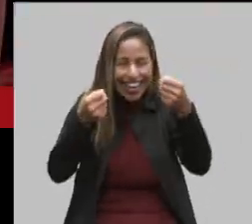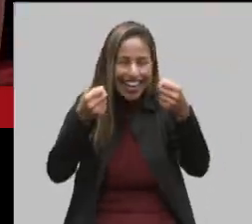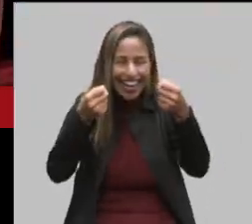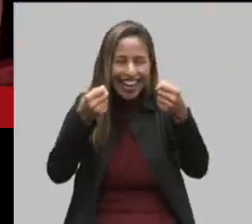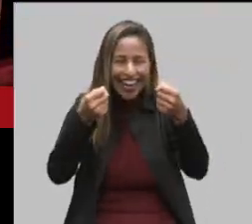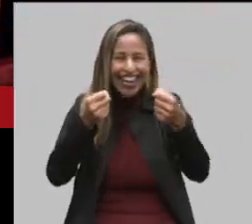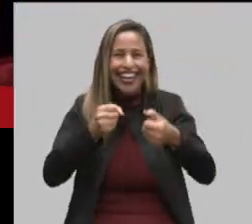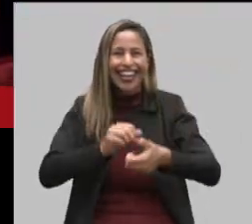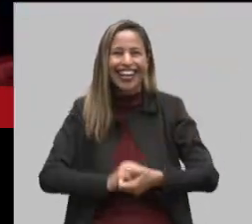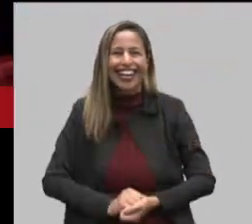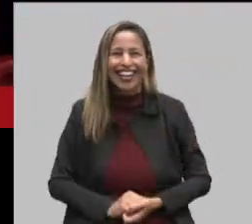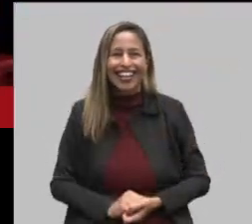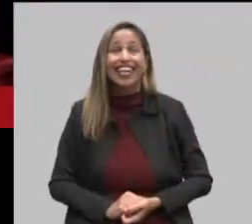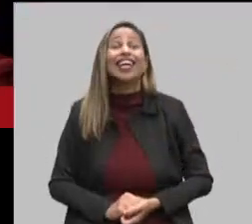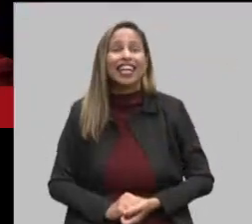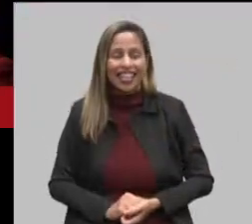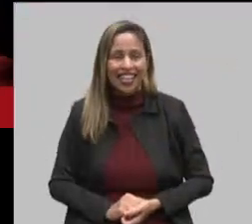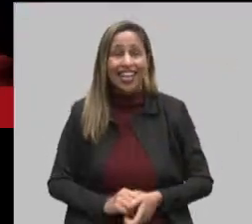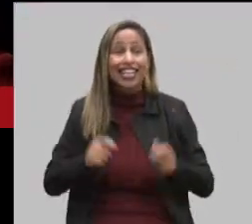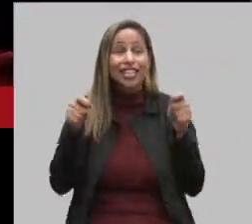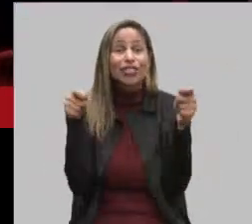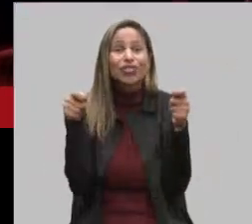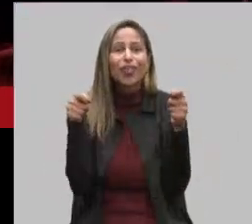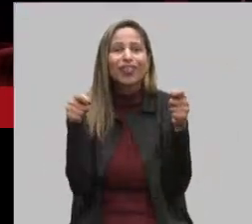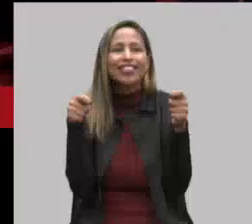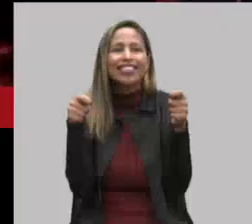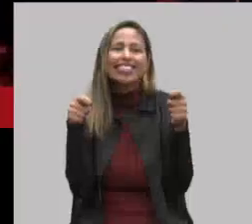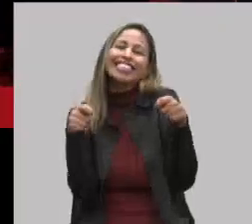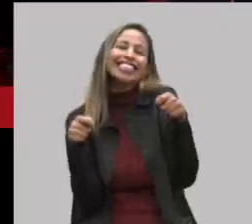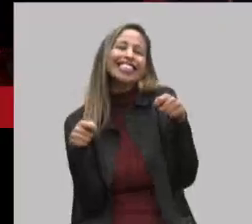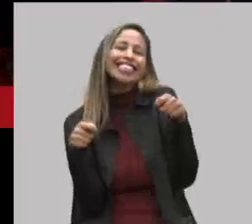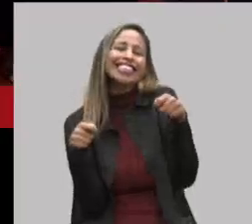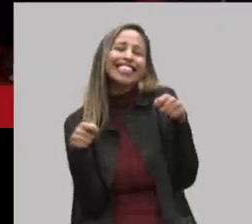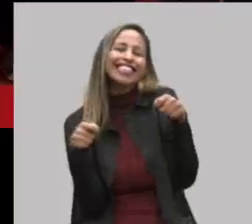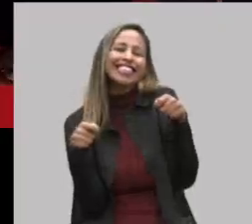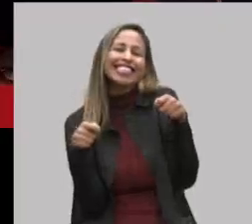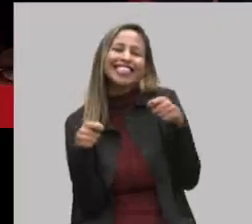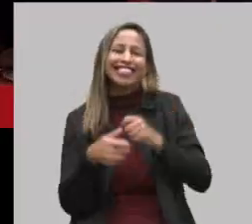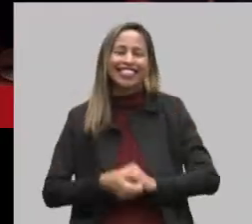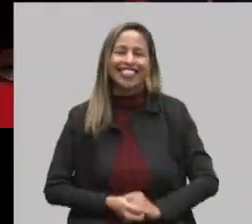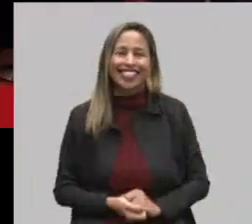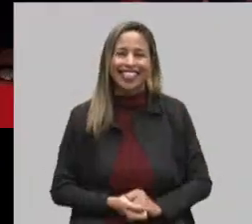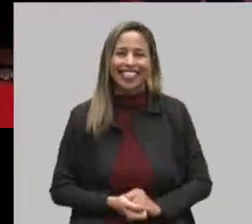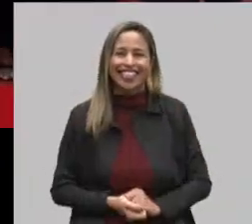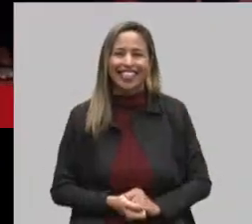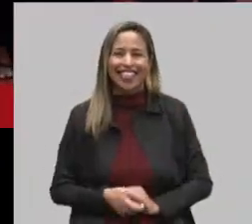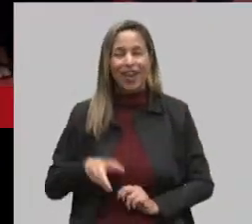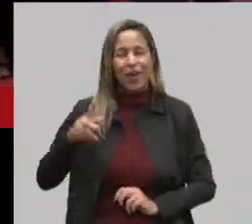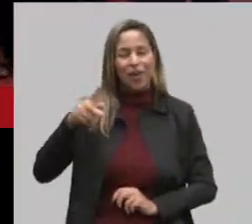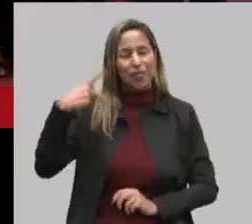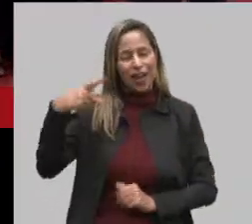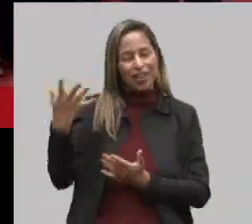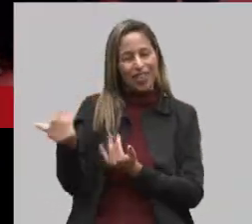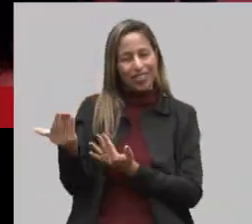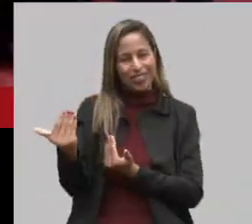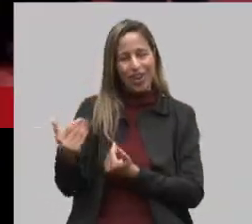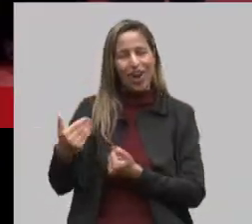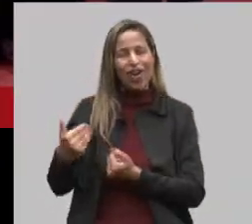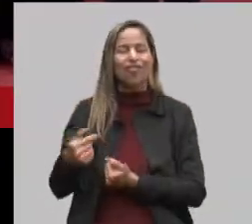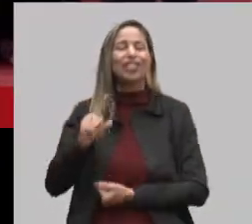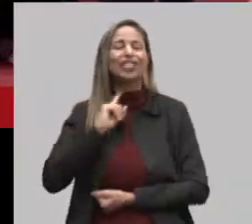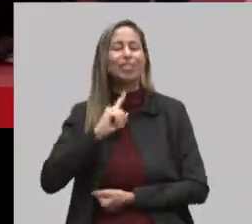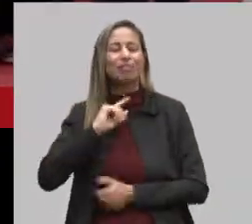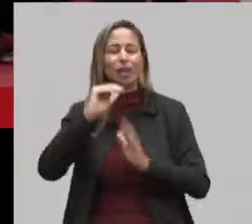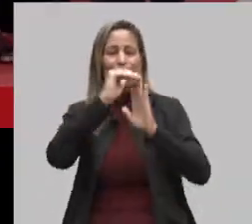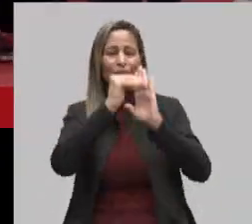viu certinho gente o Parlamento jovem de Minas é um programa de Formação